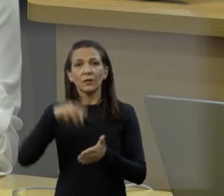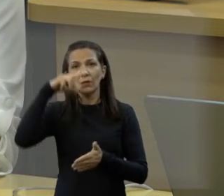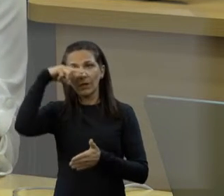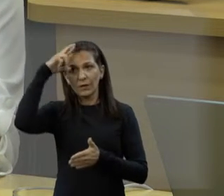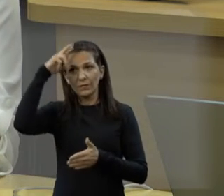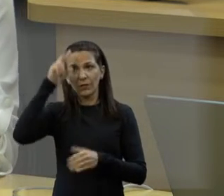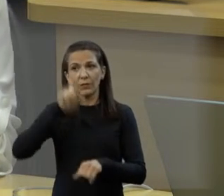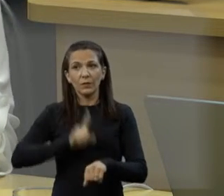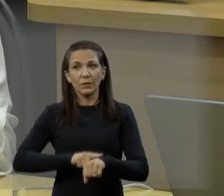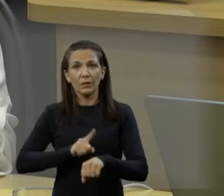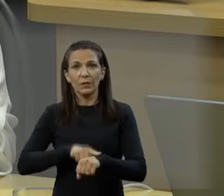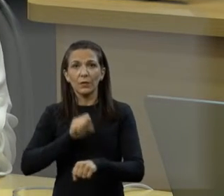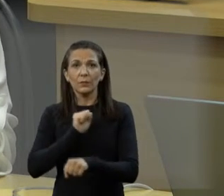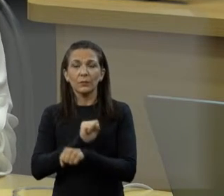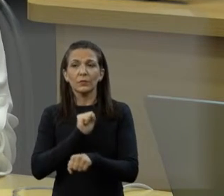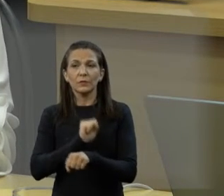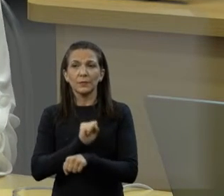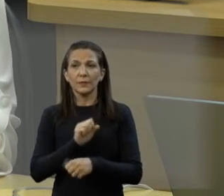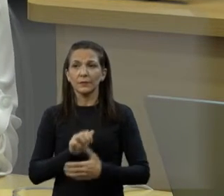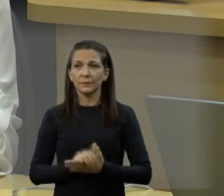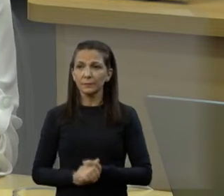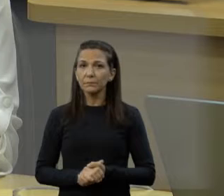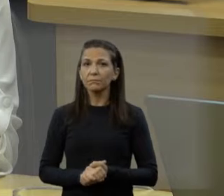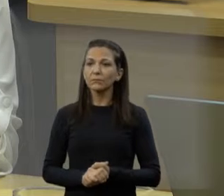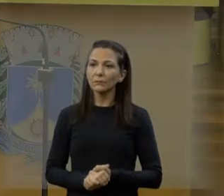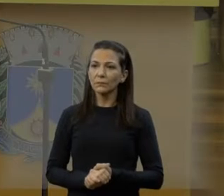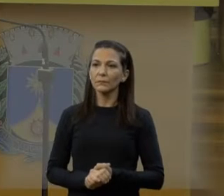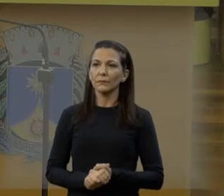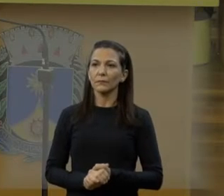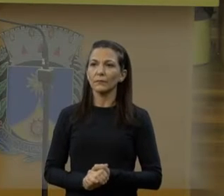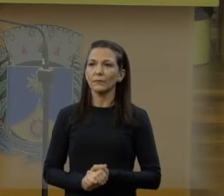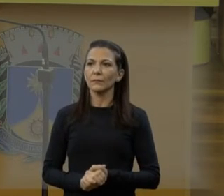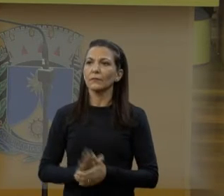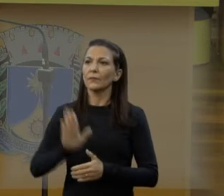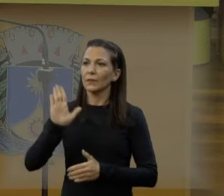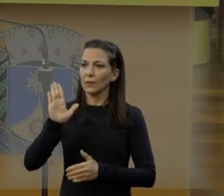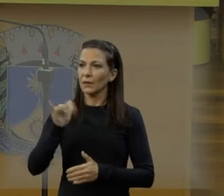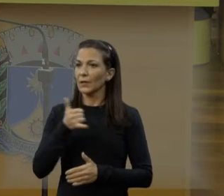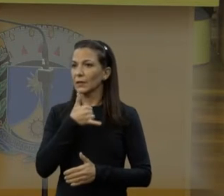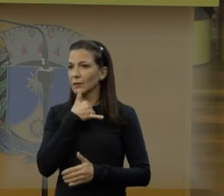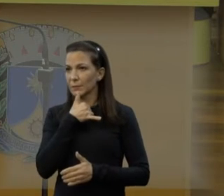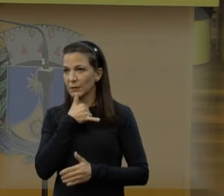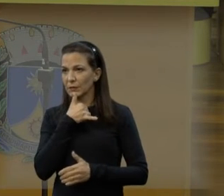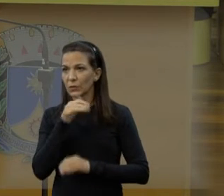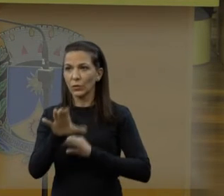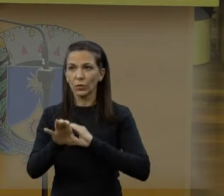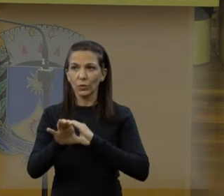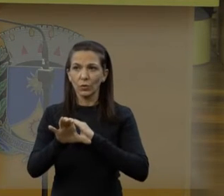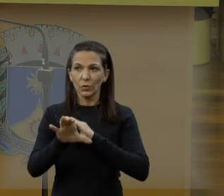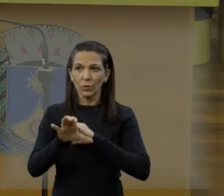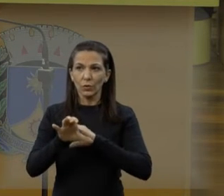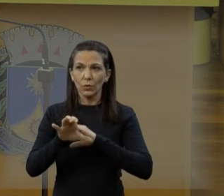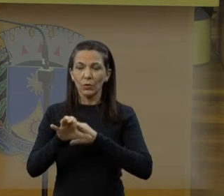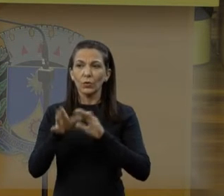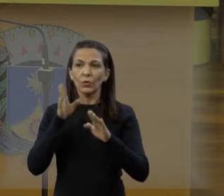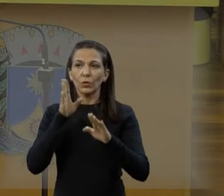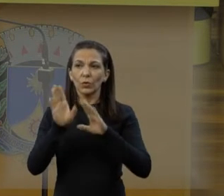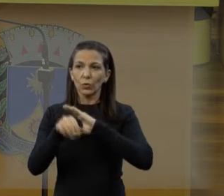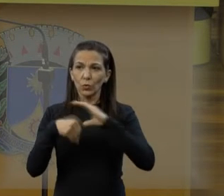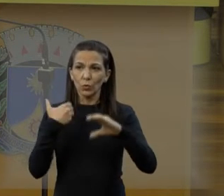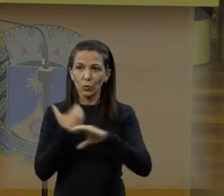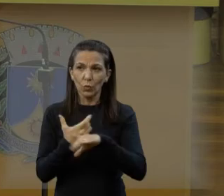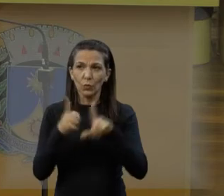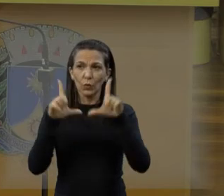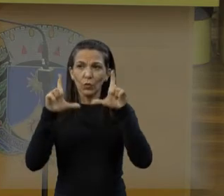colocação segura o tempo por favor do nosso Presidente Aloísio Boi Presidente e Presidente a infelizmente parece que o da câmara realmente foi mandado até fotos aqui